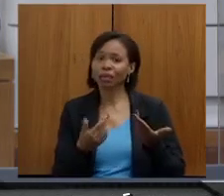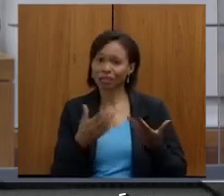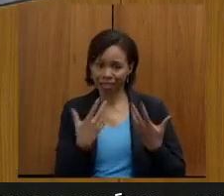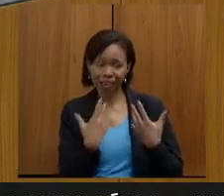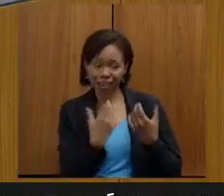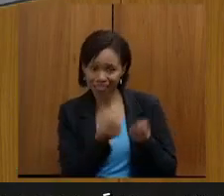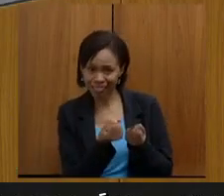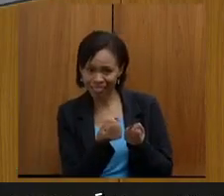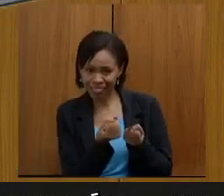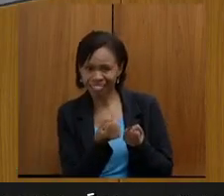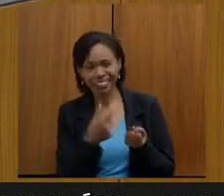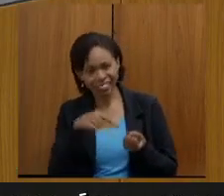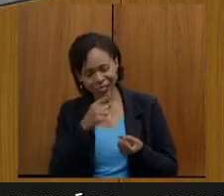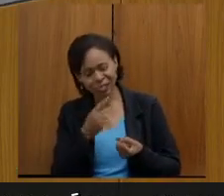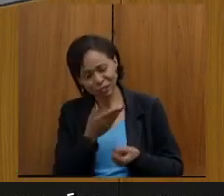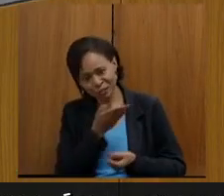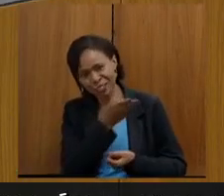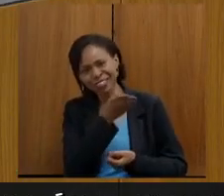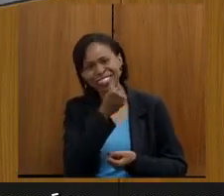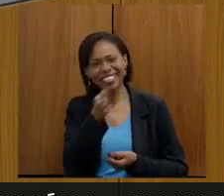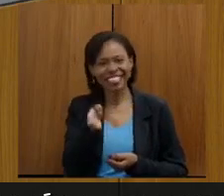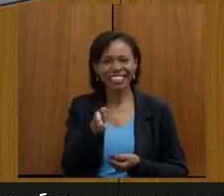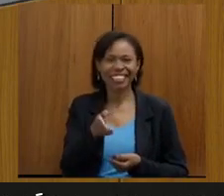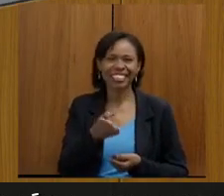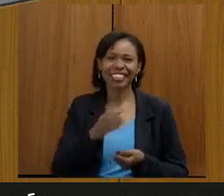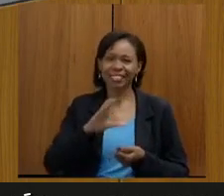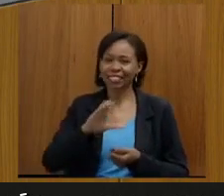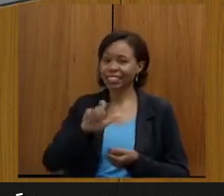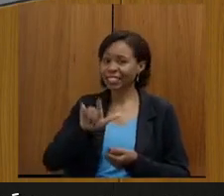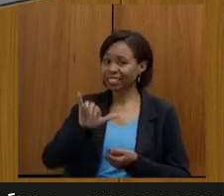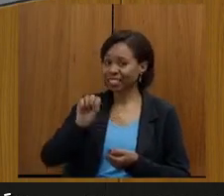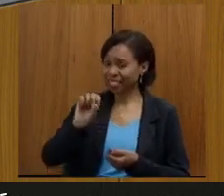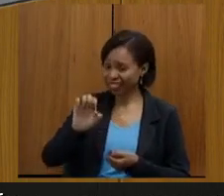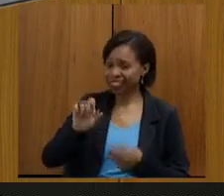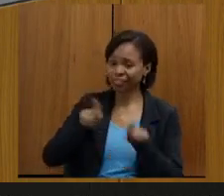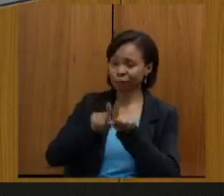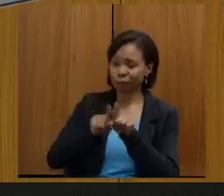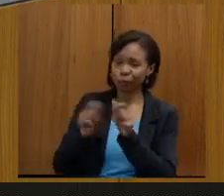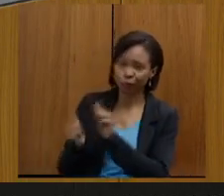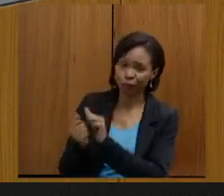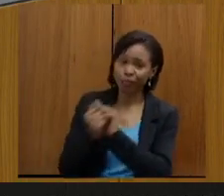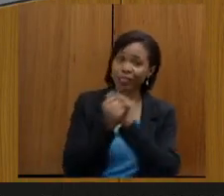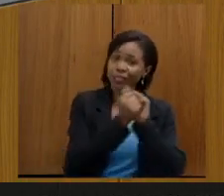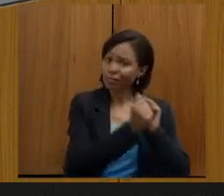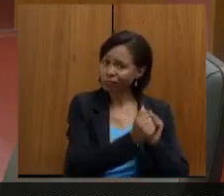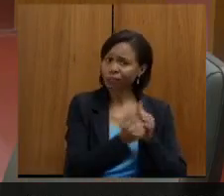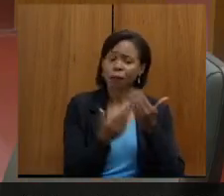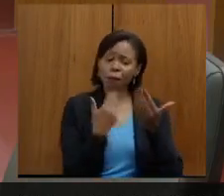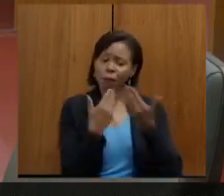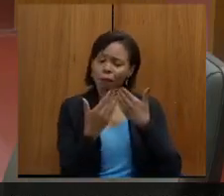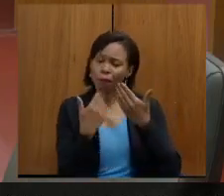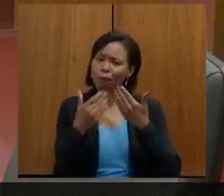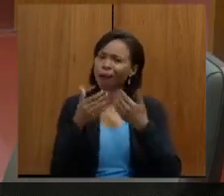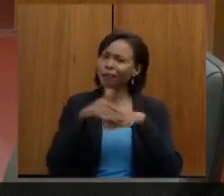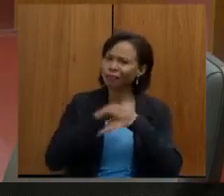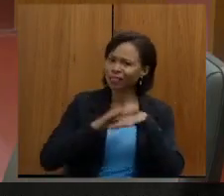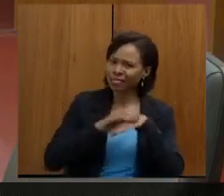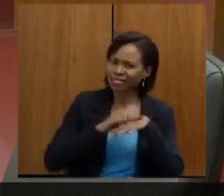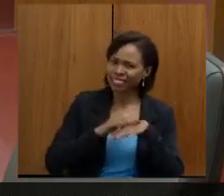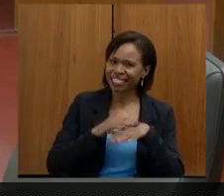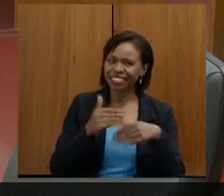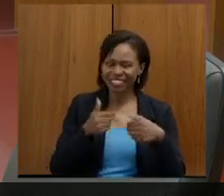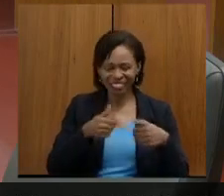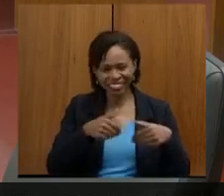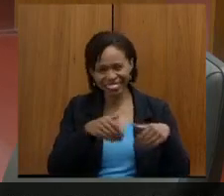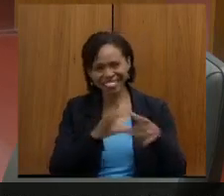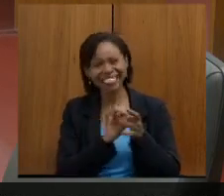recebe a gente aí Luiza nós vamos lá né Vamos lá né se eles com a Luíza conversar com ela e tá vamos curtir as coisas vão liberar o